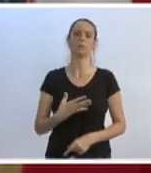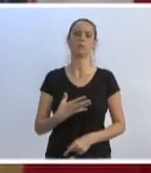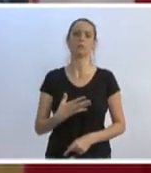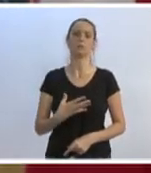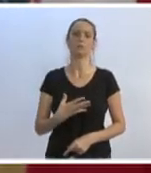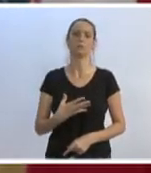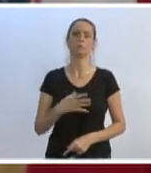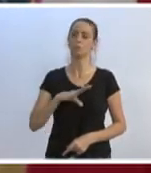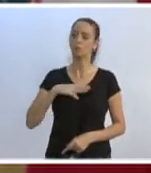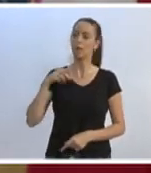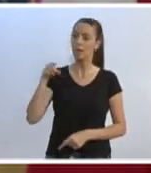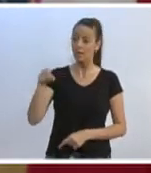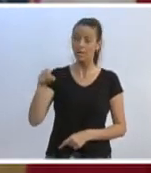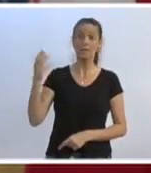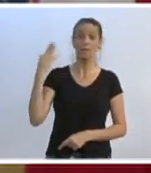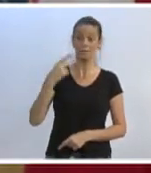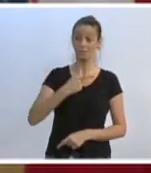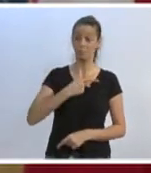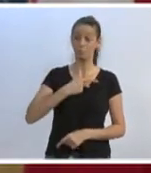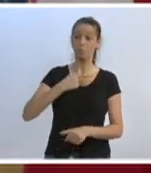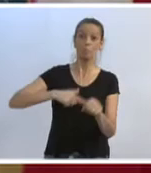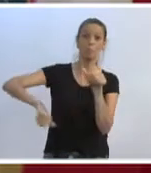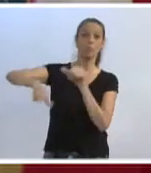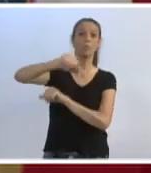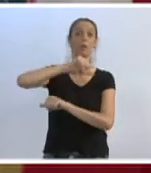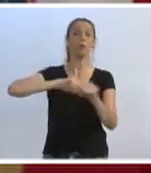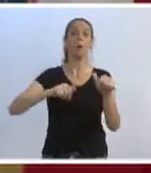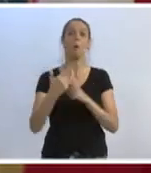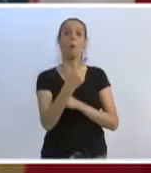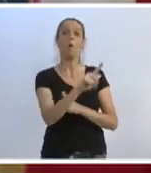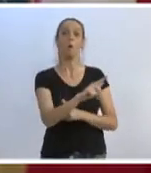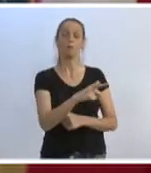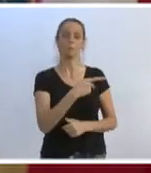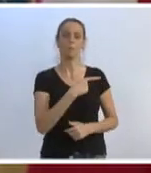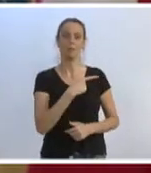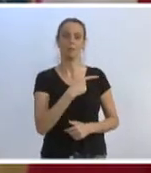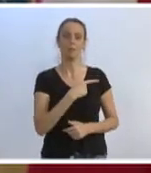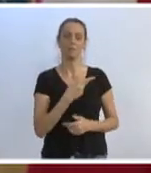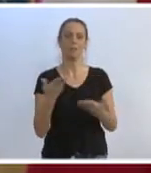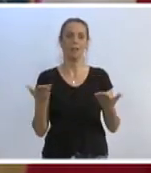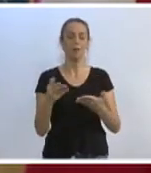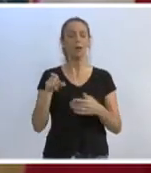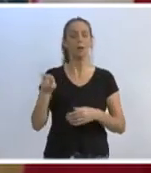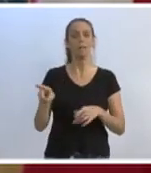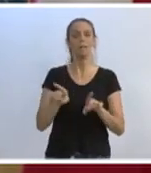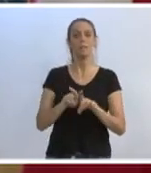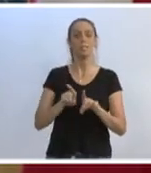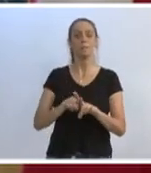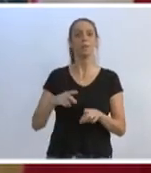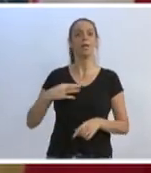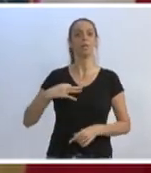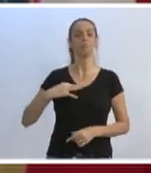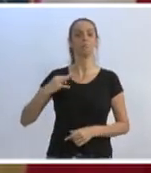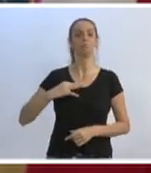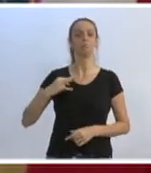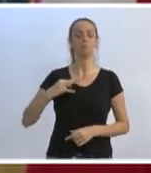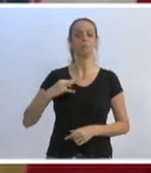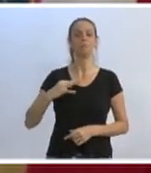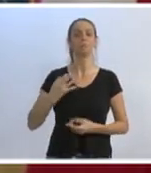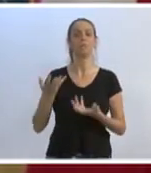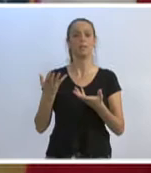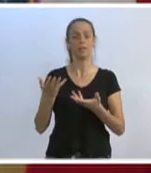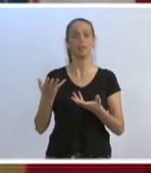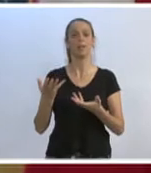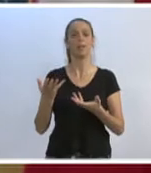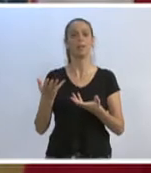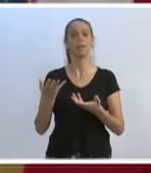trocando de partido pela coragem de estar aí colocar quando o seu nome à disposição estará assumindo uma cadeira no